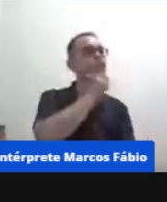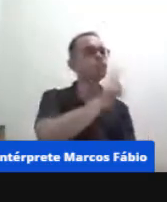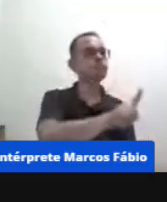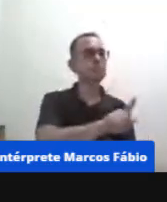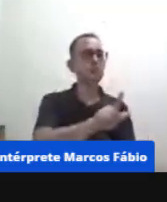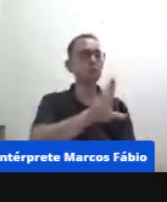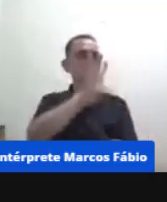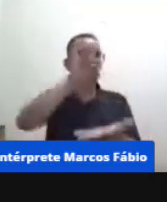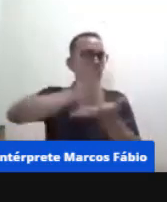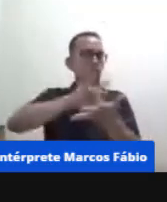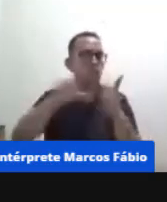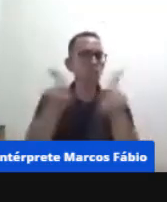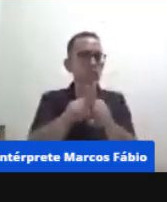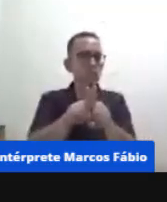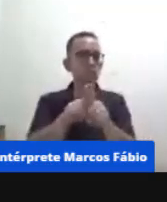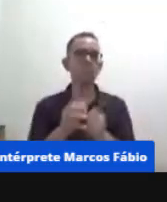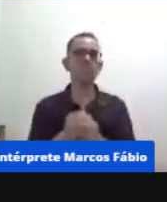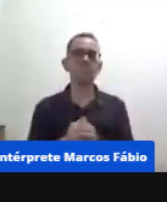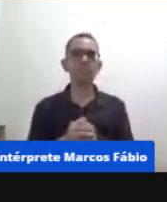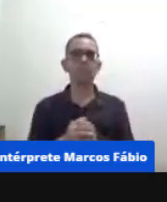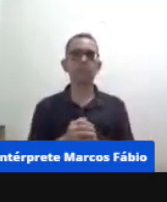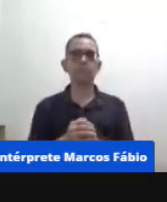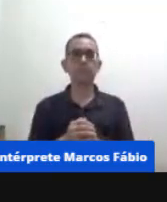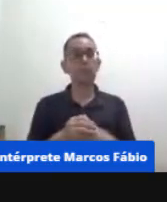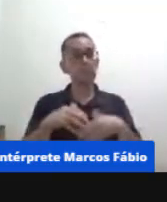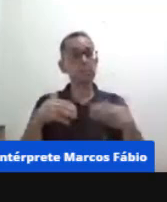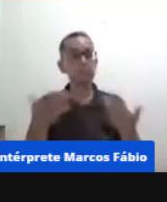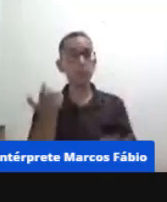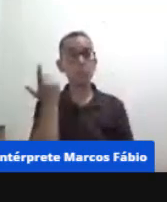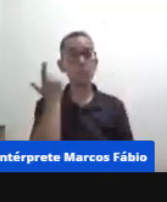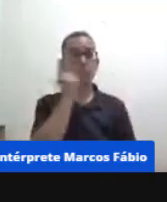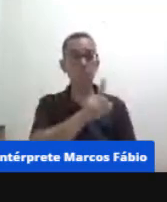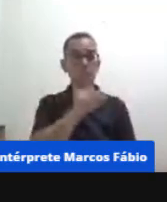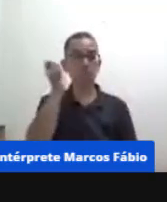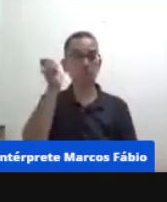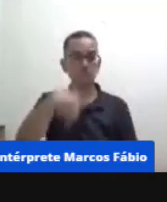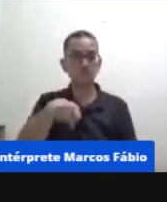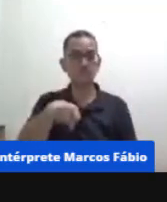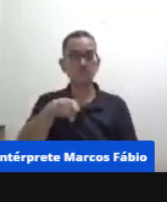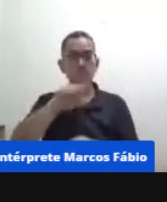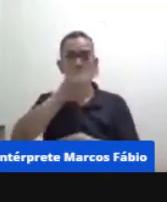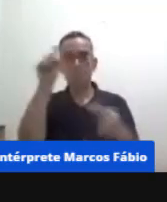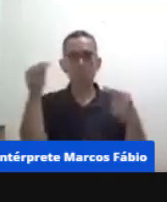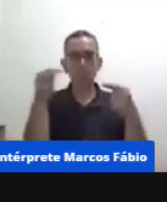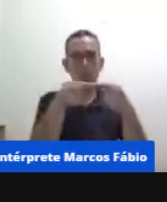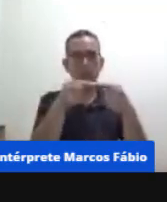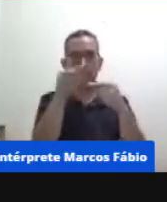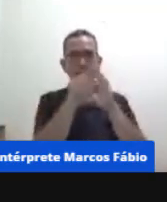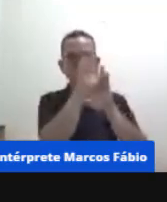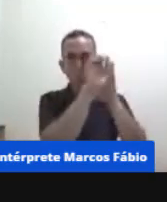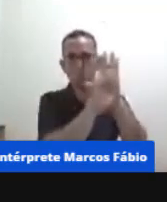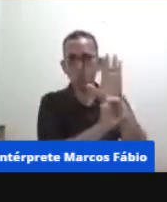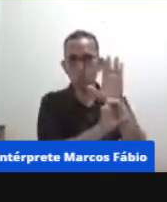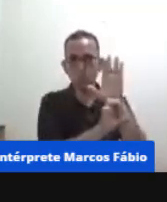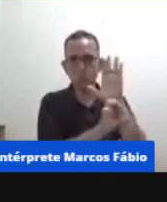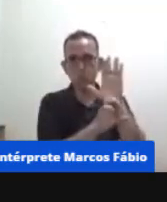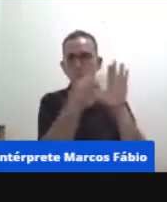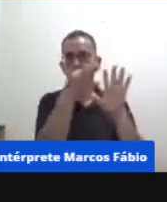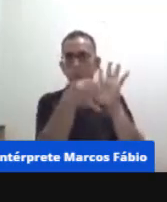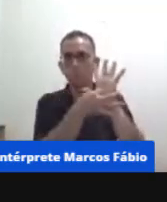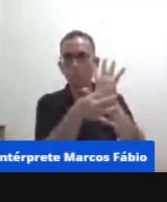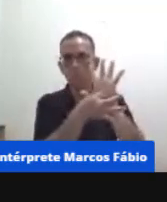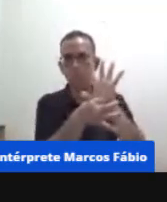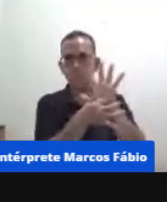mais real para essa criança. Então, eu consigo aliar esse conteúdo proposto,